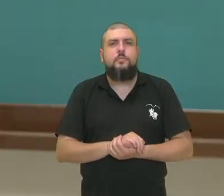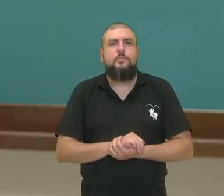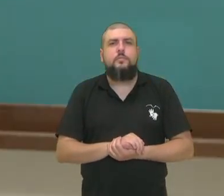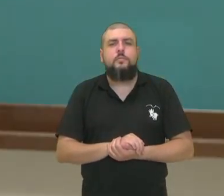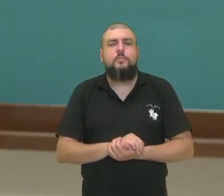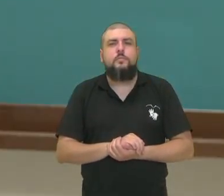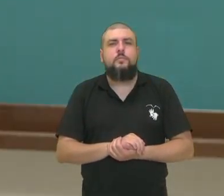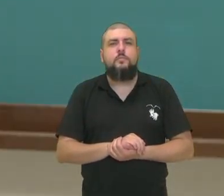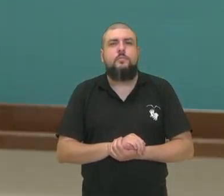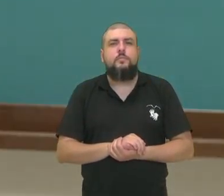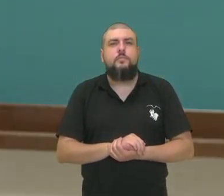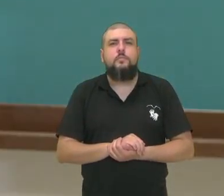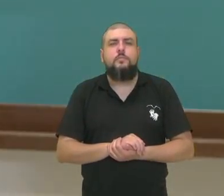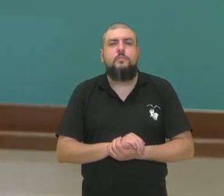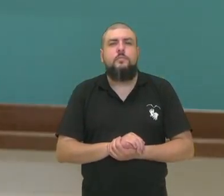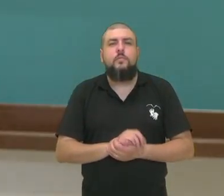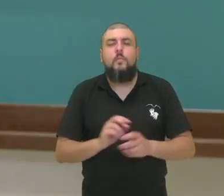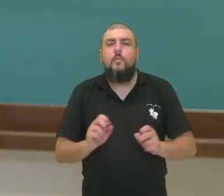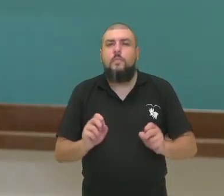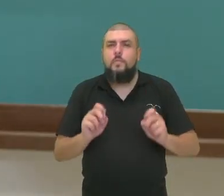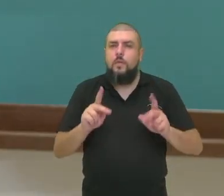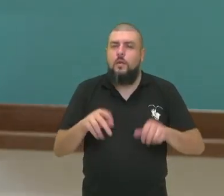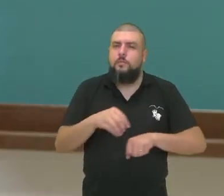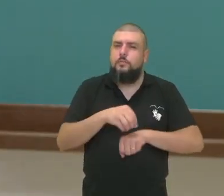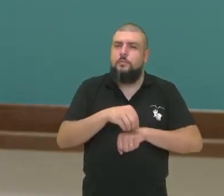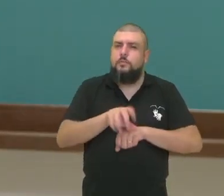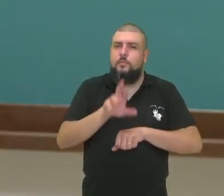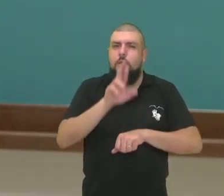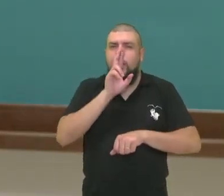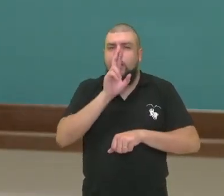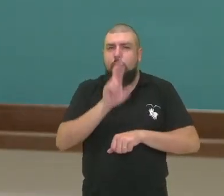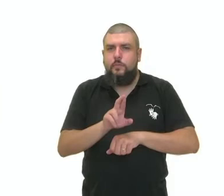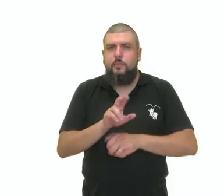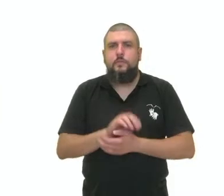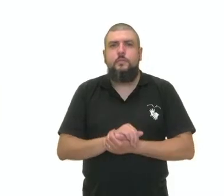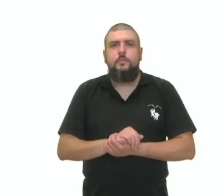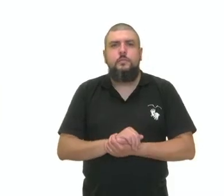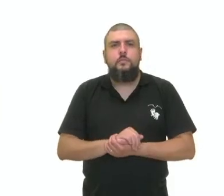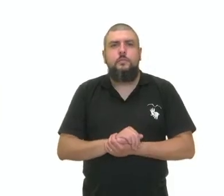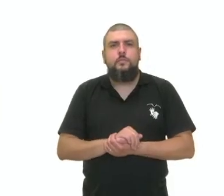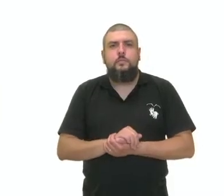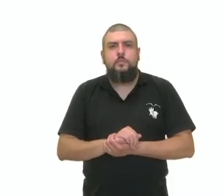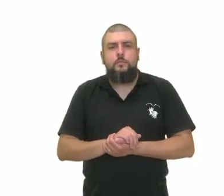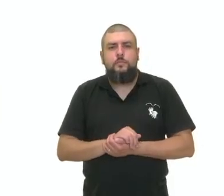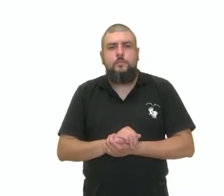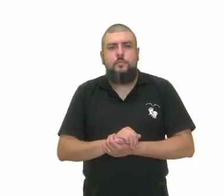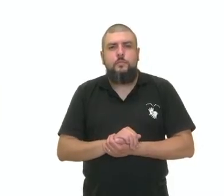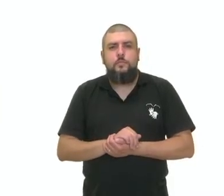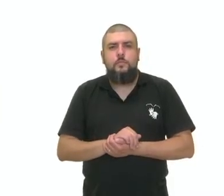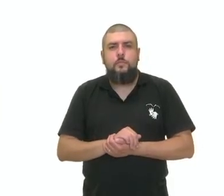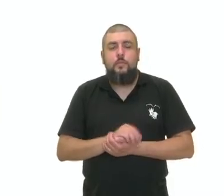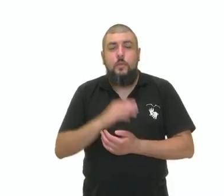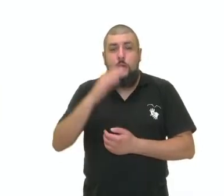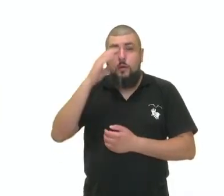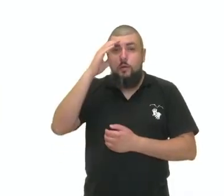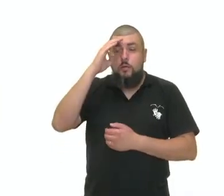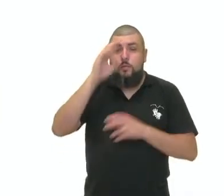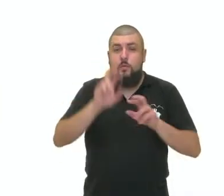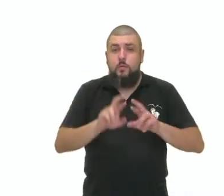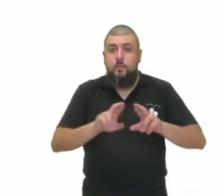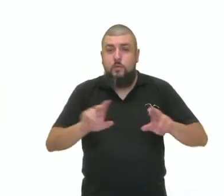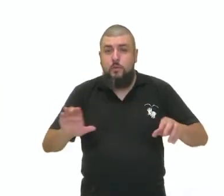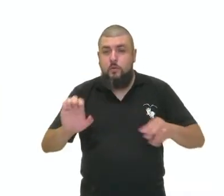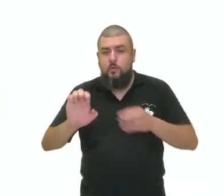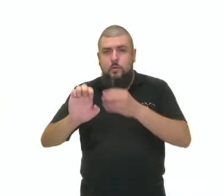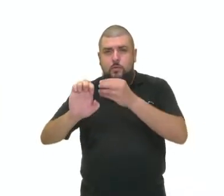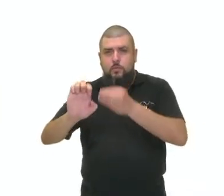aqui para a nossa sugestão de resposta. Então, podemos dizer que a principal diferença entre empirismo e racionalismo